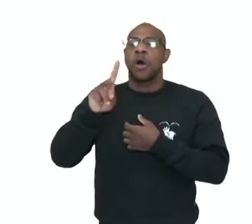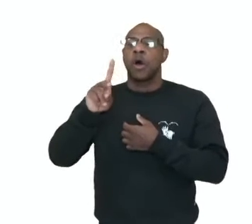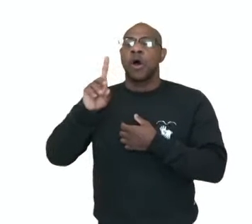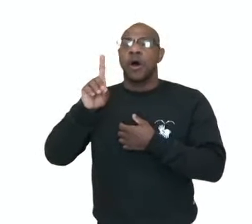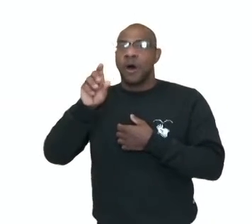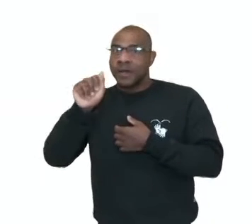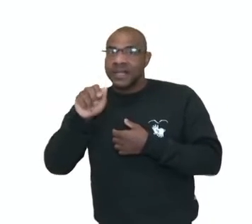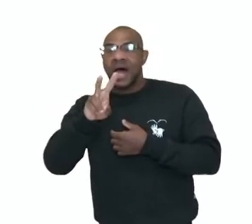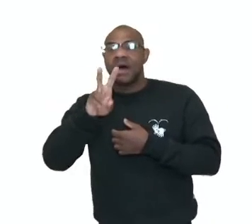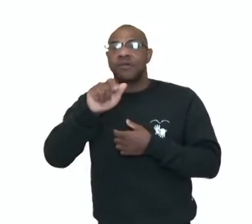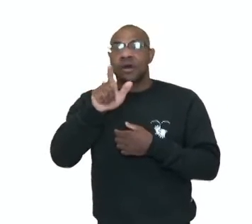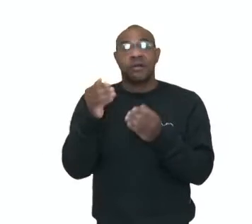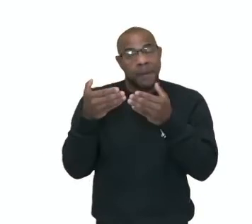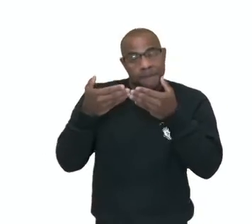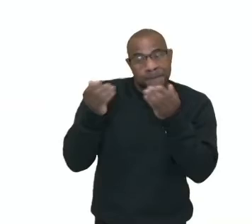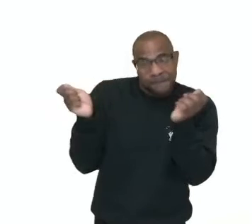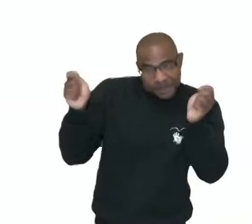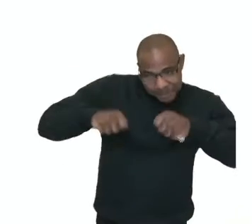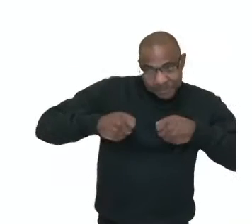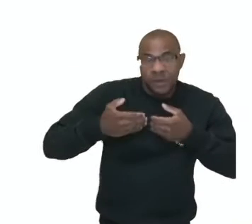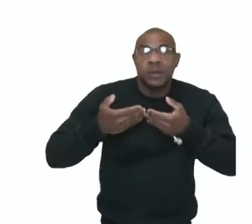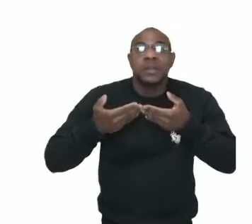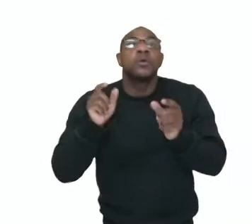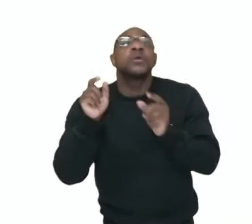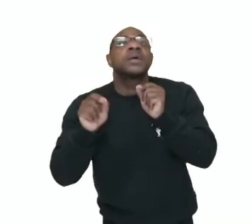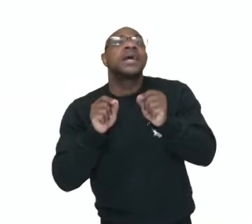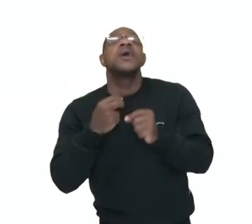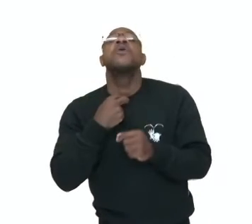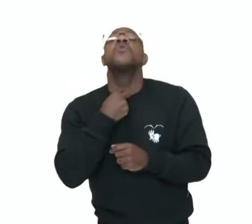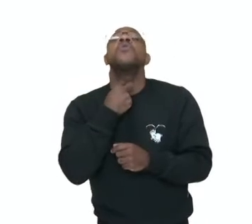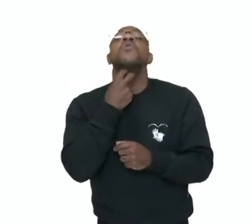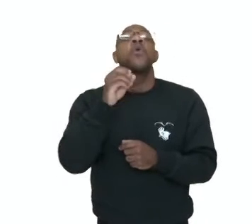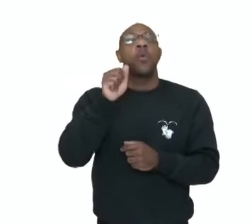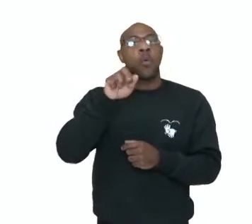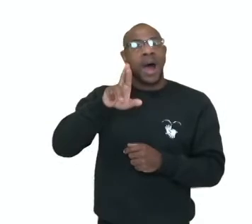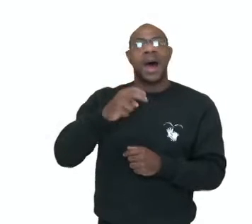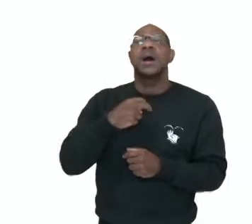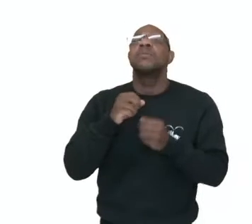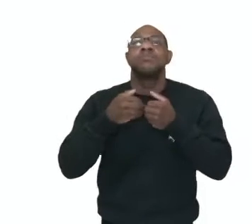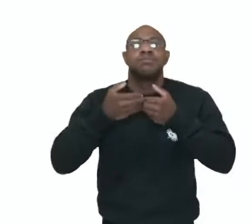a passagem do ar e com isso vai formar o som, né? Ok?